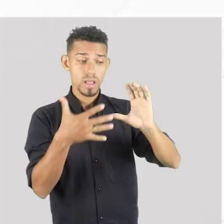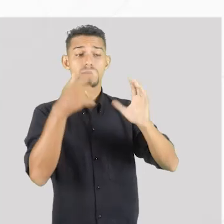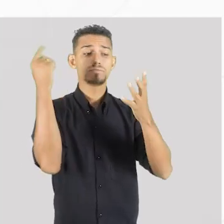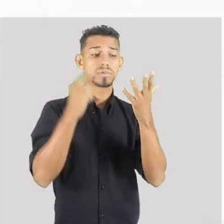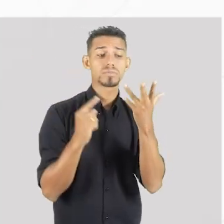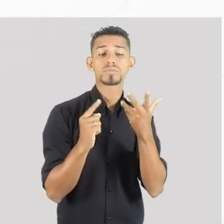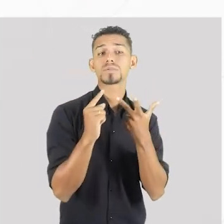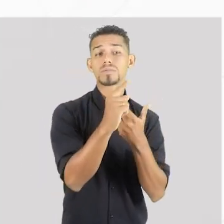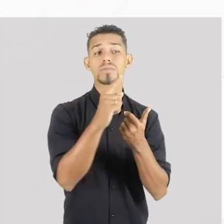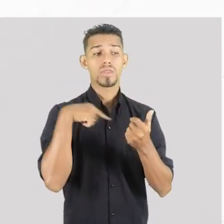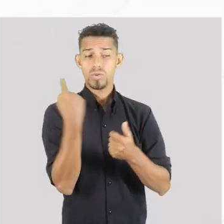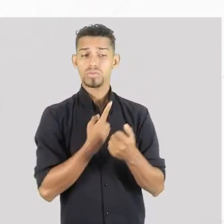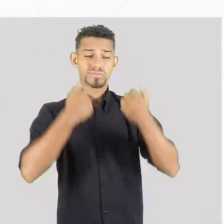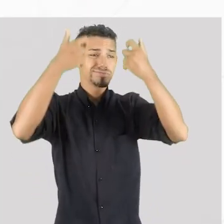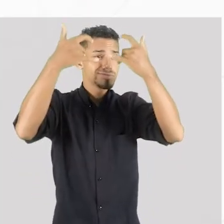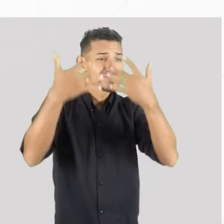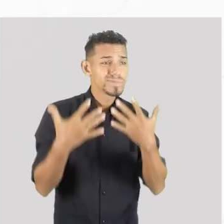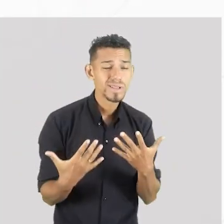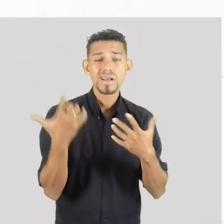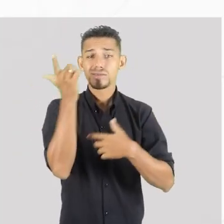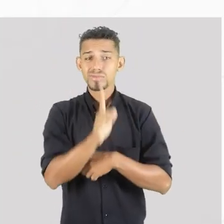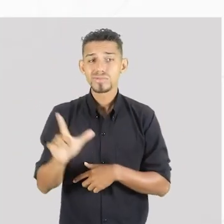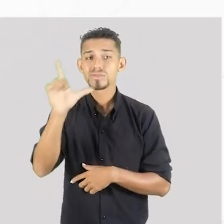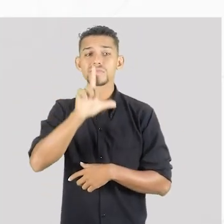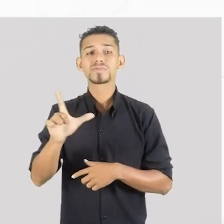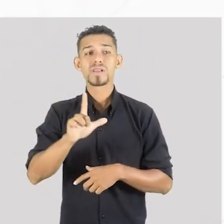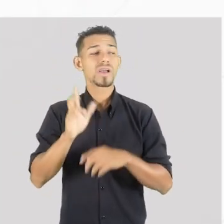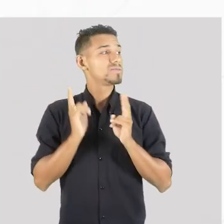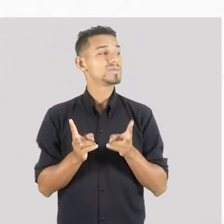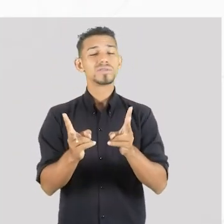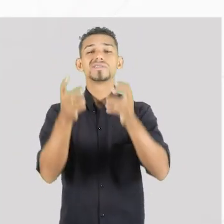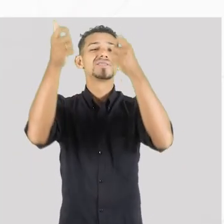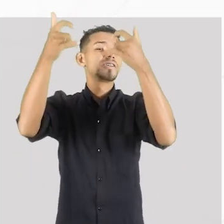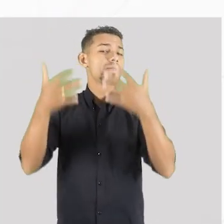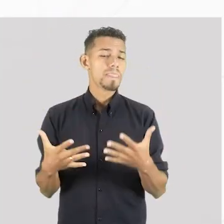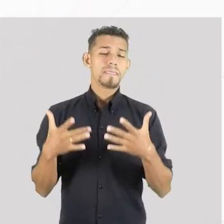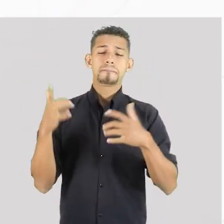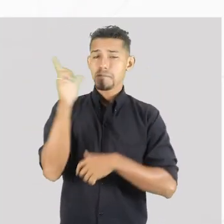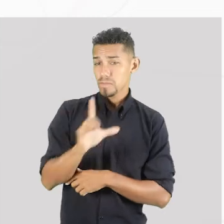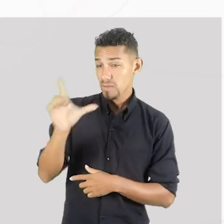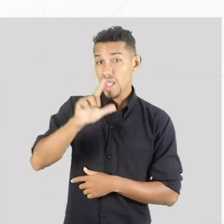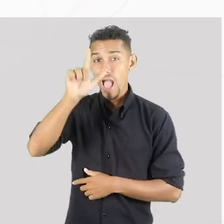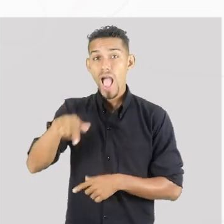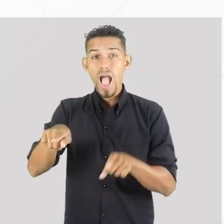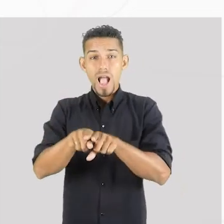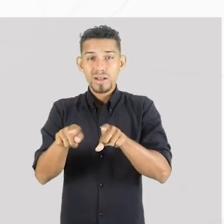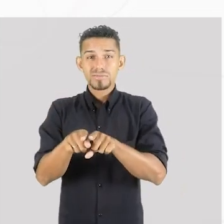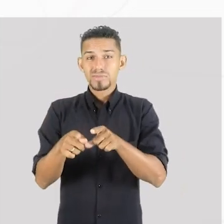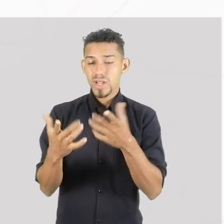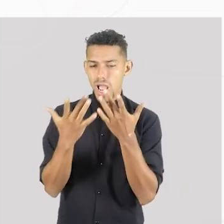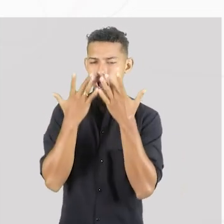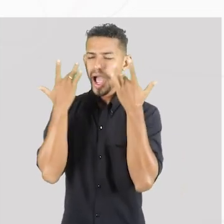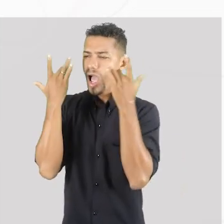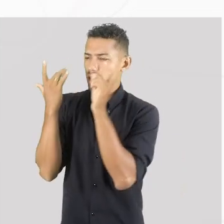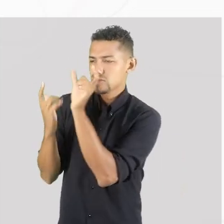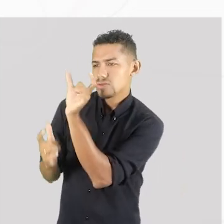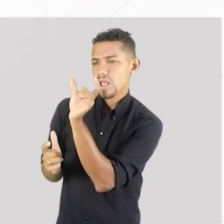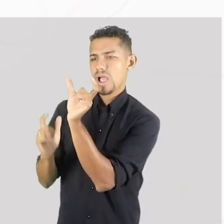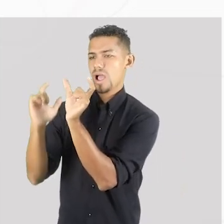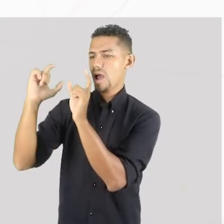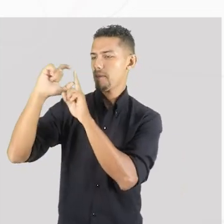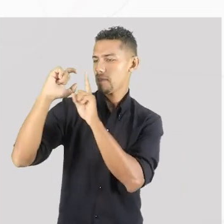E quando nós falamos na literatura, eu costumo dizer que a literatura é a arte das palavras, né? É a arte da palavra,